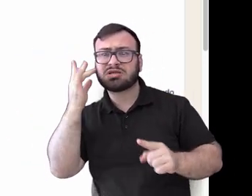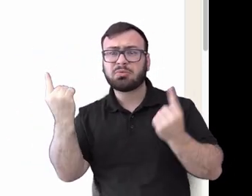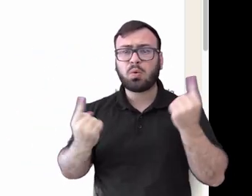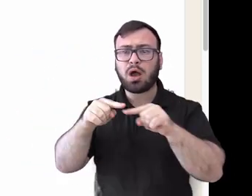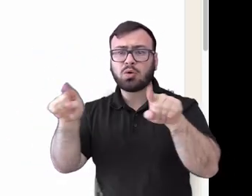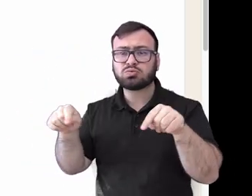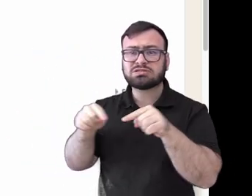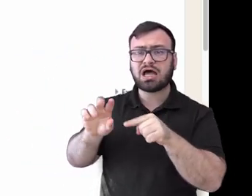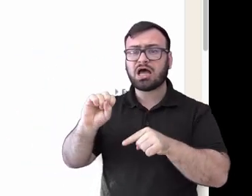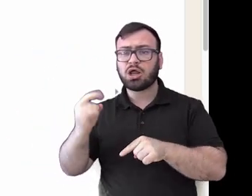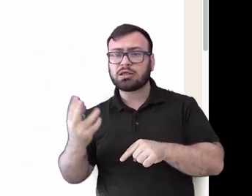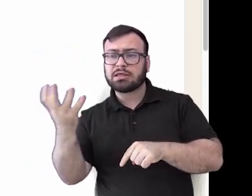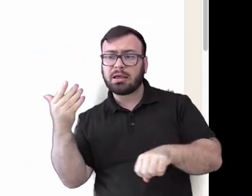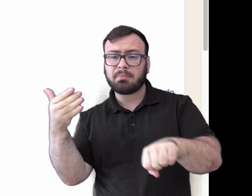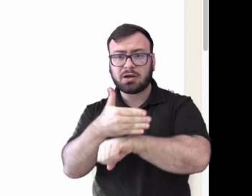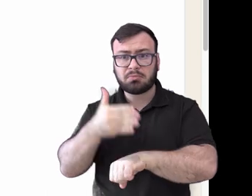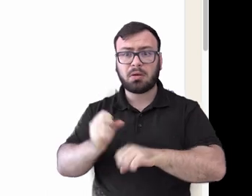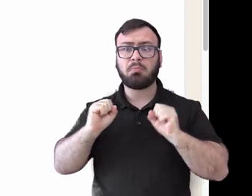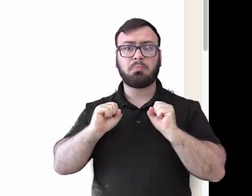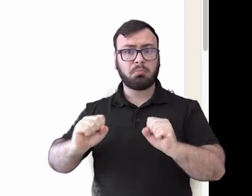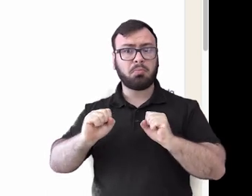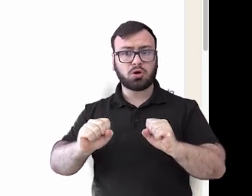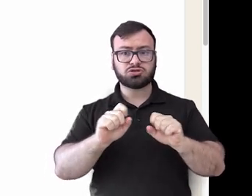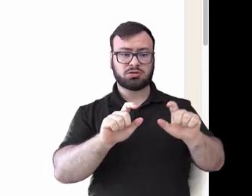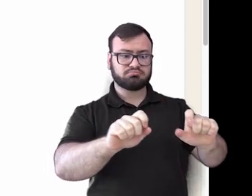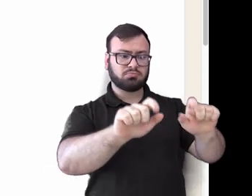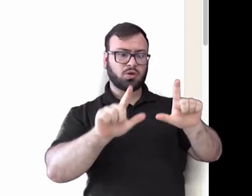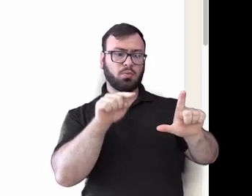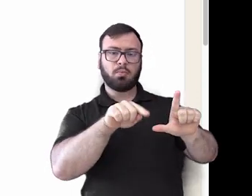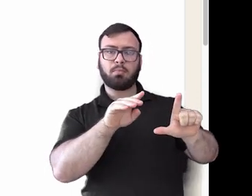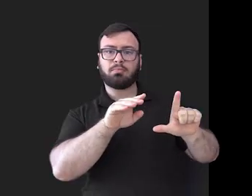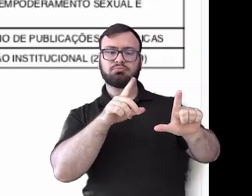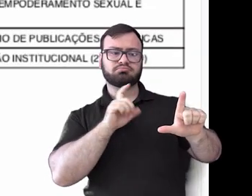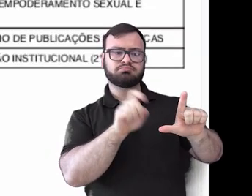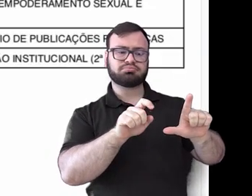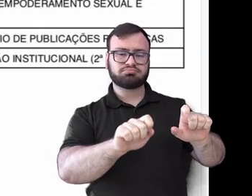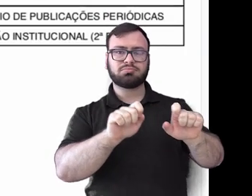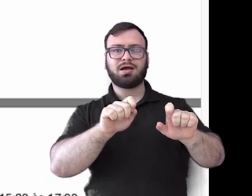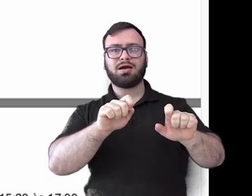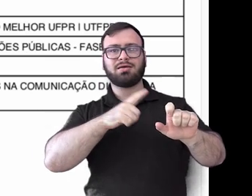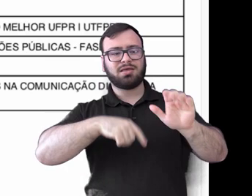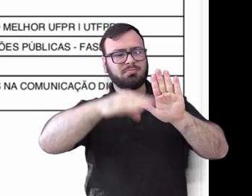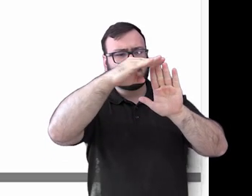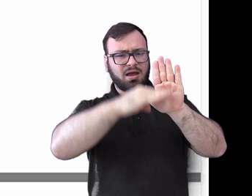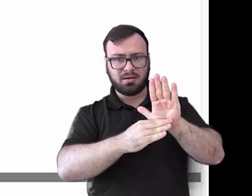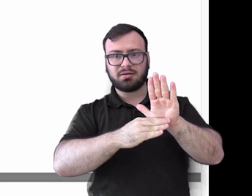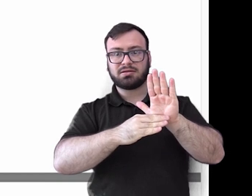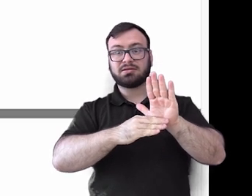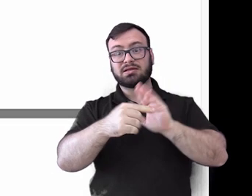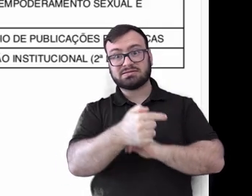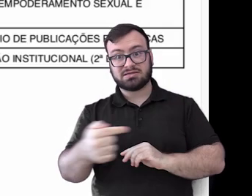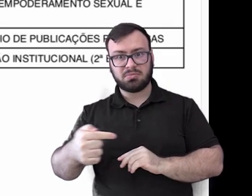qual sala e qual programação Gostaria de participar você pode clicar aqui nesse banner você terá acesso a toda a programação da